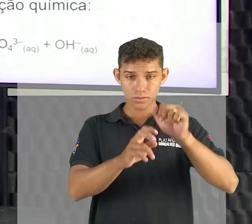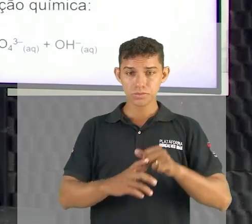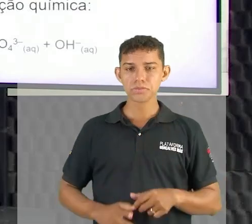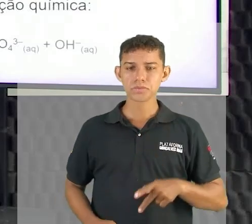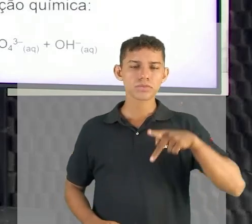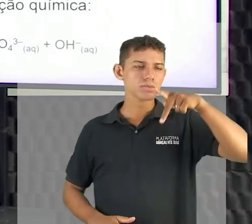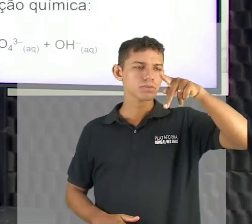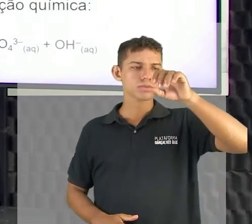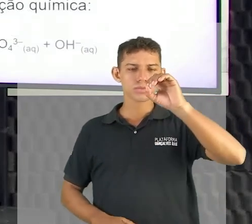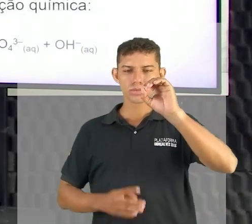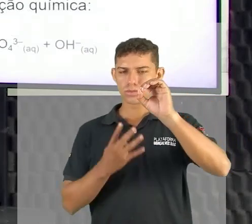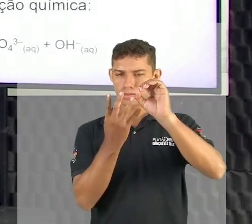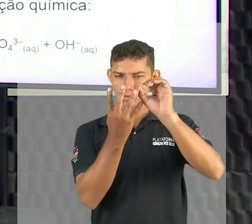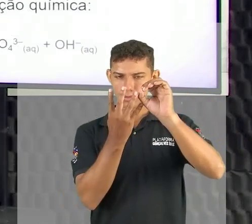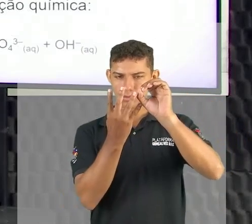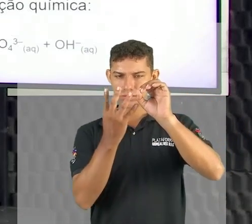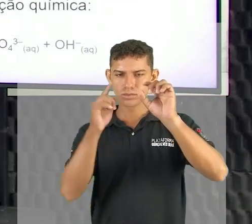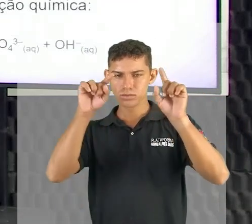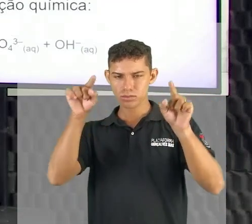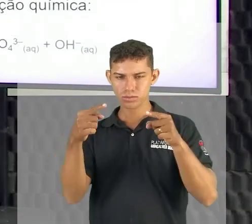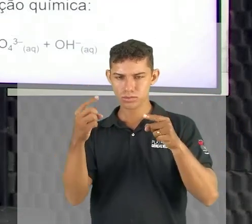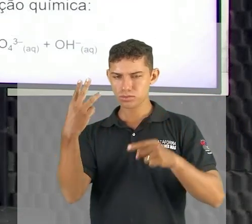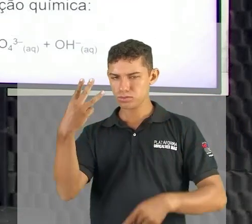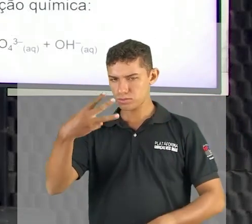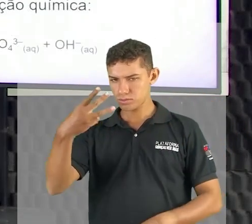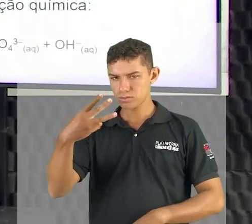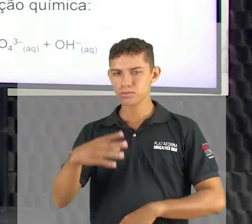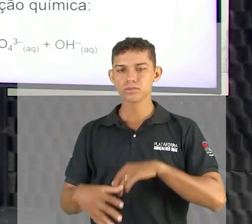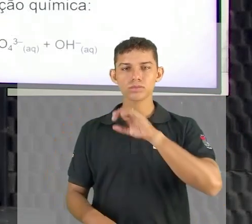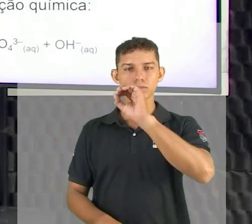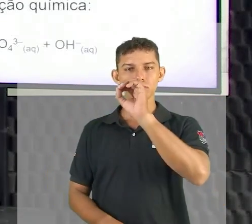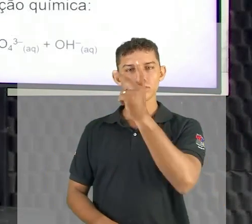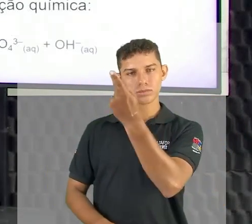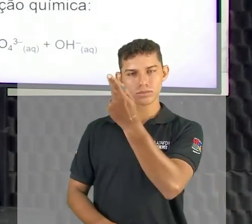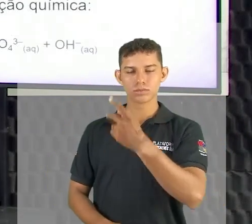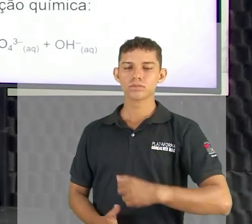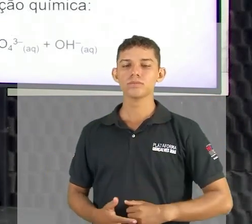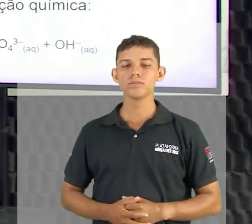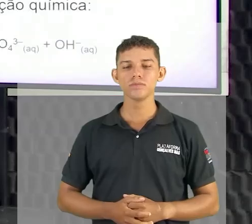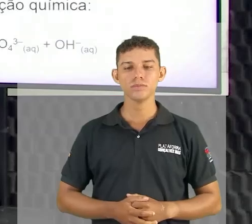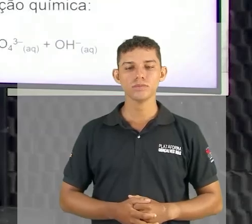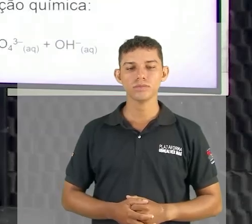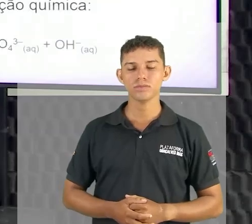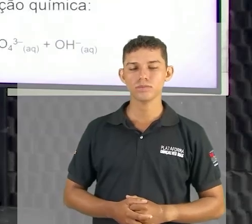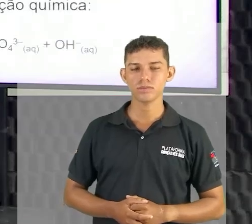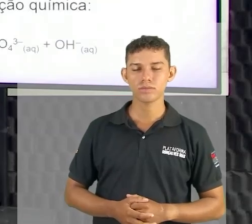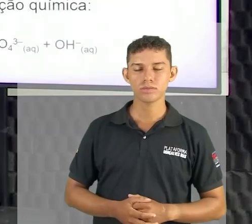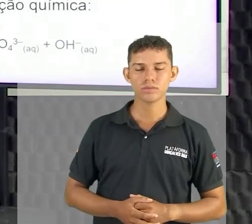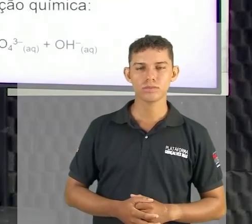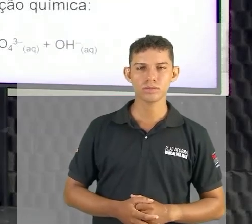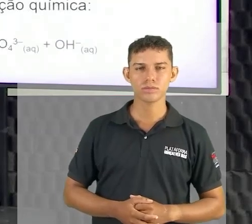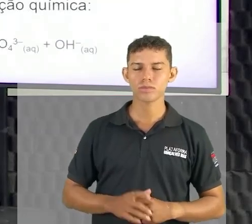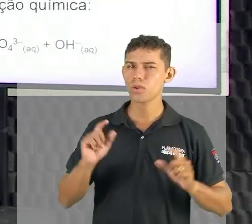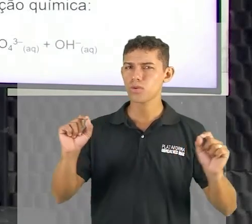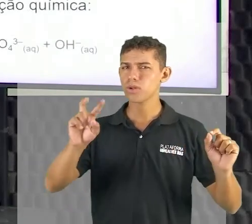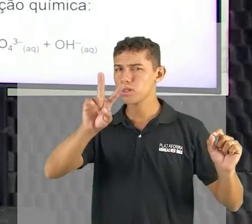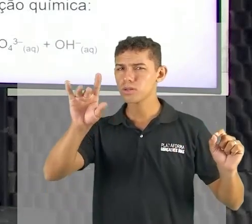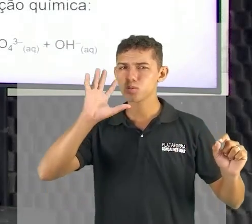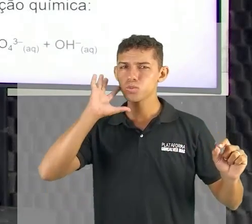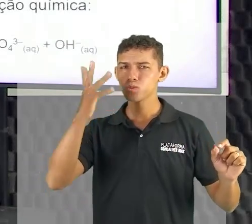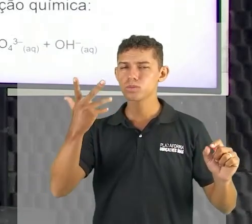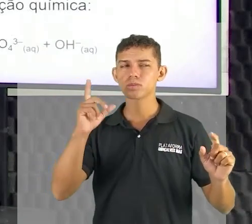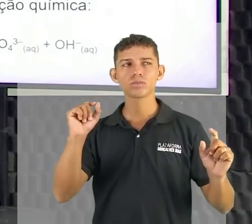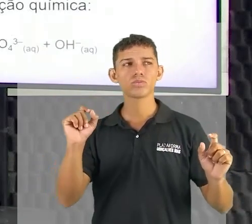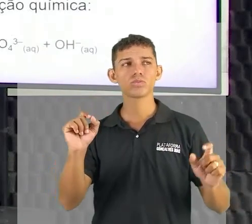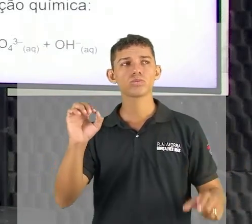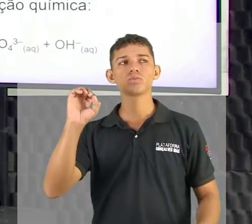PO4, 3, OH. Certo? O que vai acontecer com esse